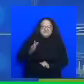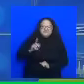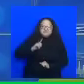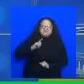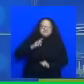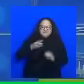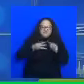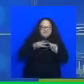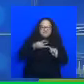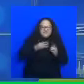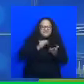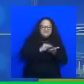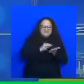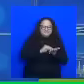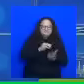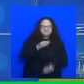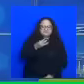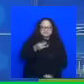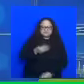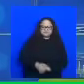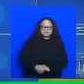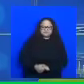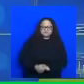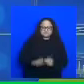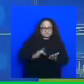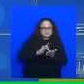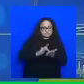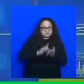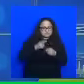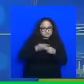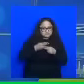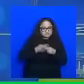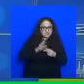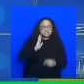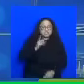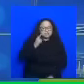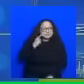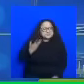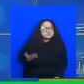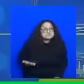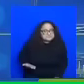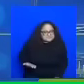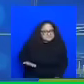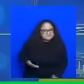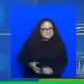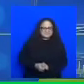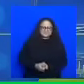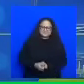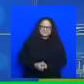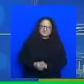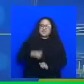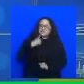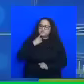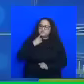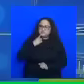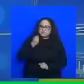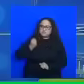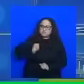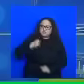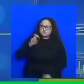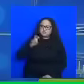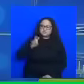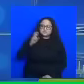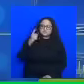sorteados três números, faltam três. Loterias Caixa, já pensou? Bola vermelha, número